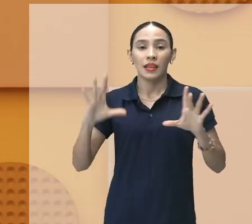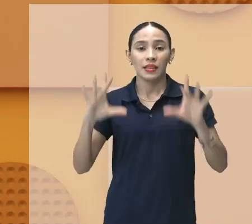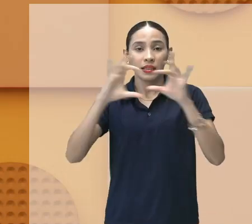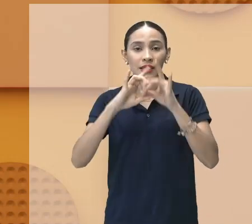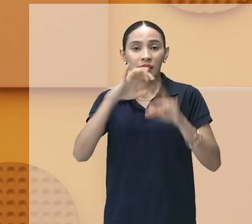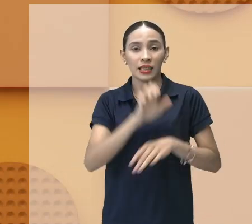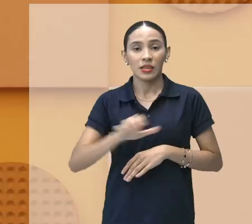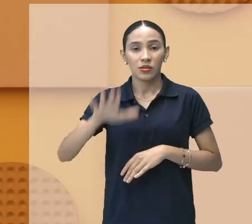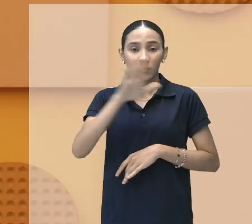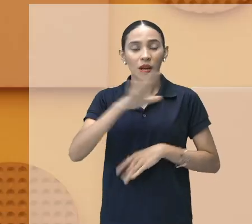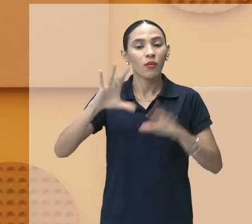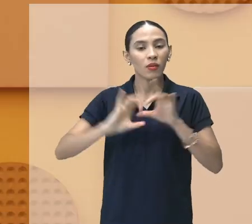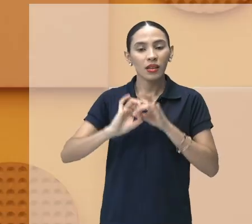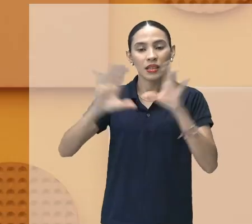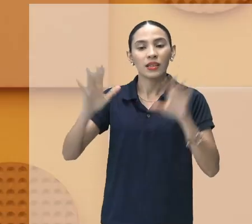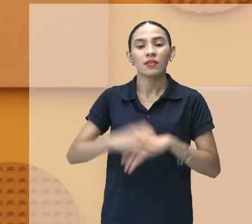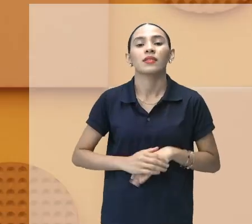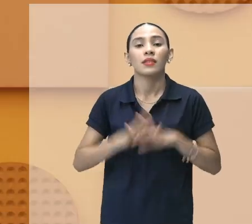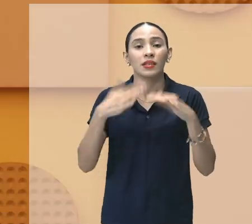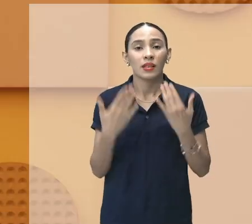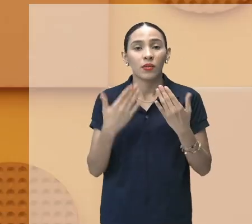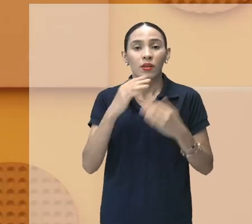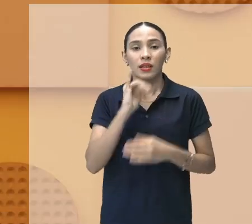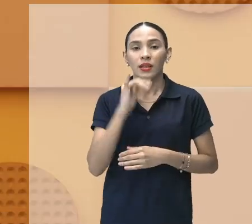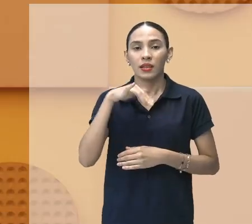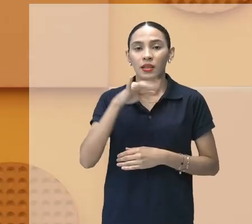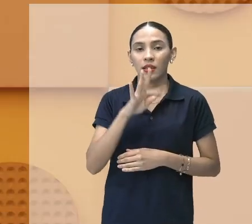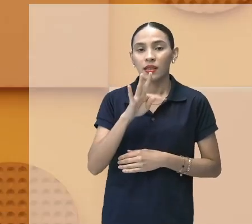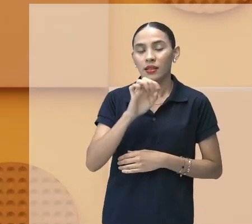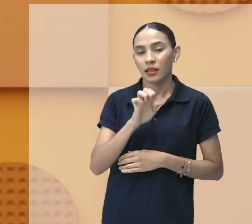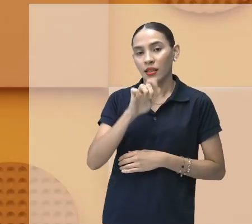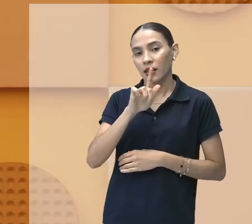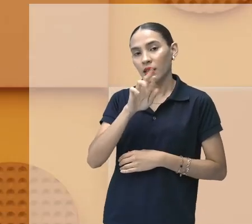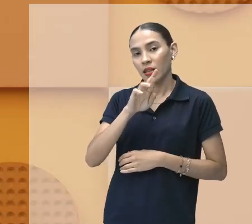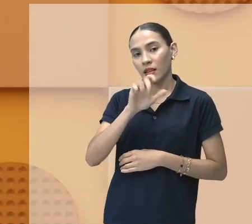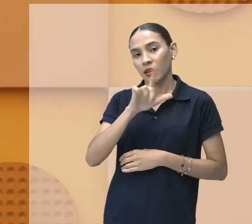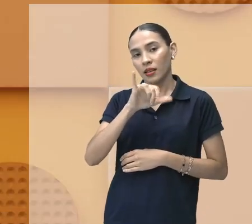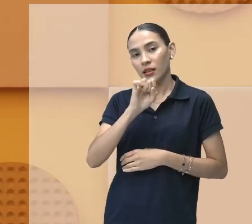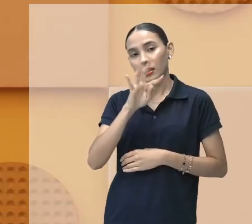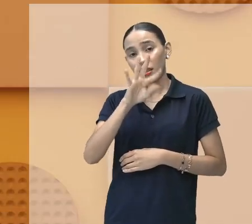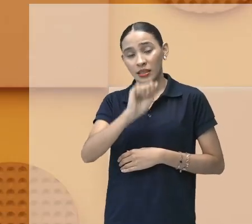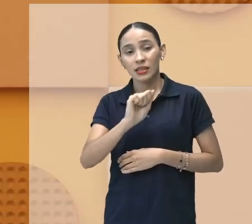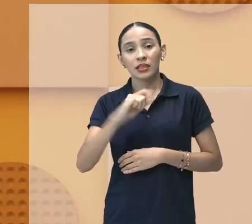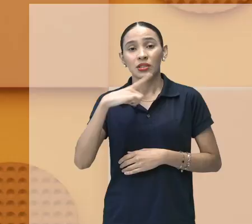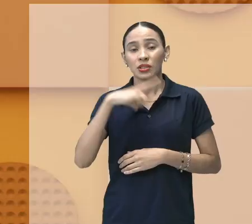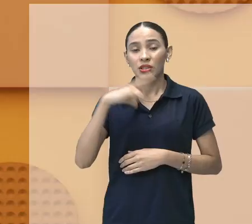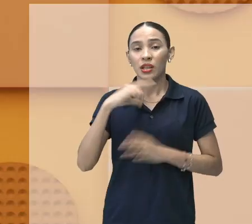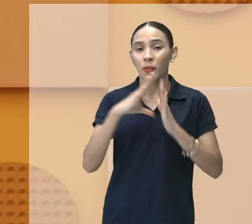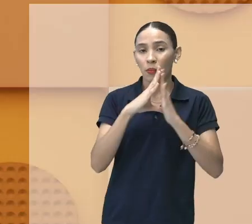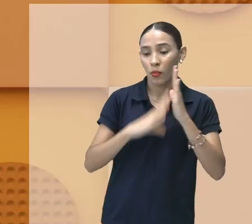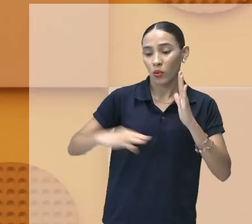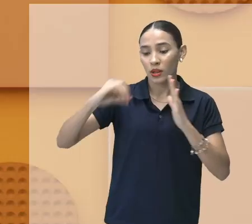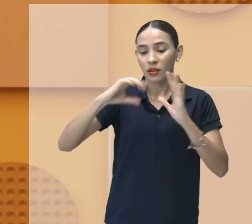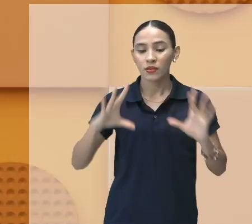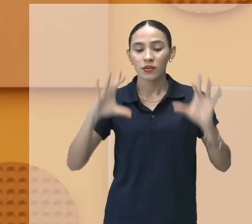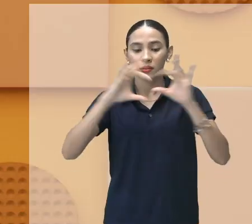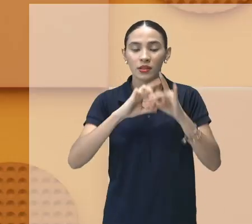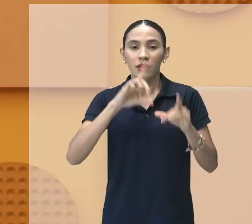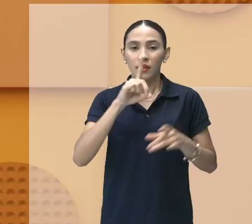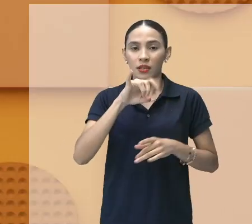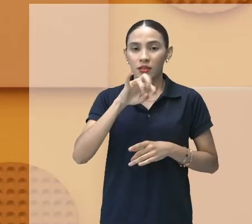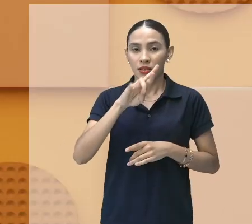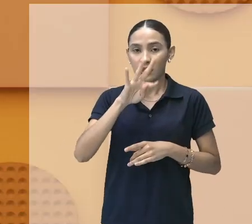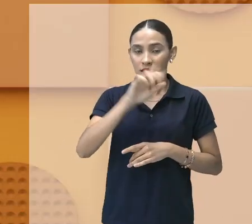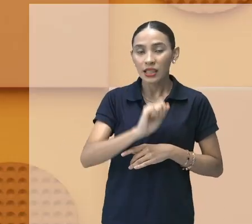Nacional Libertadora. Eram os integralistas que tinham aspirações de extrema-direita, ligados diretamente